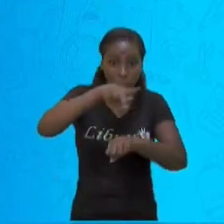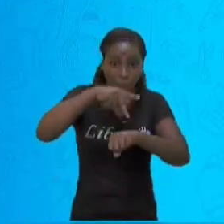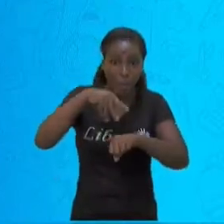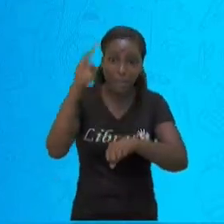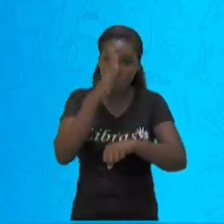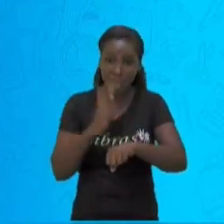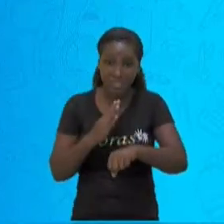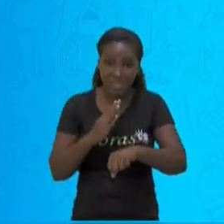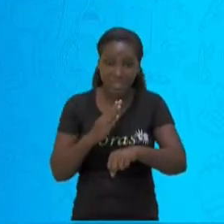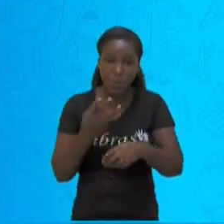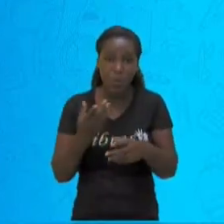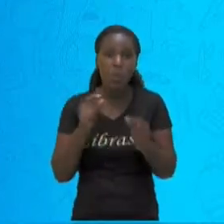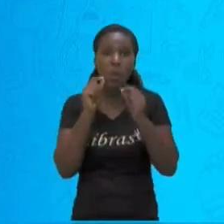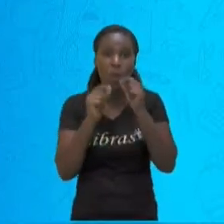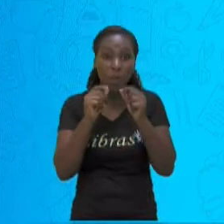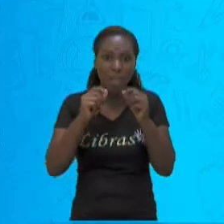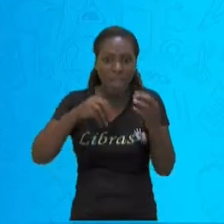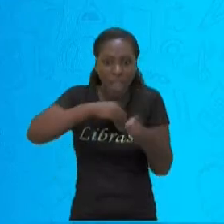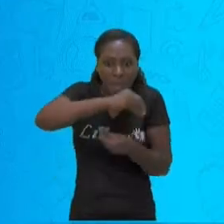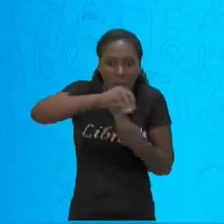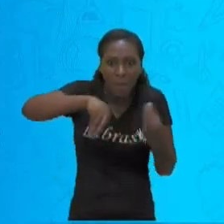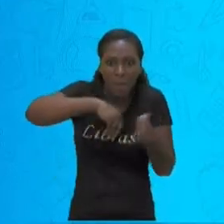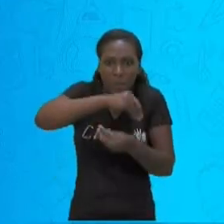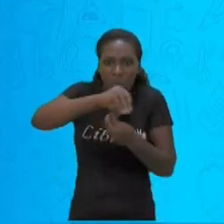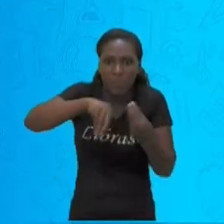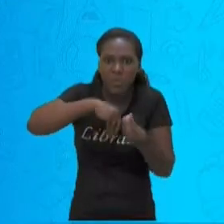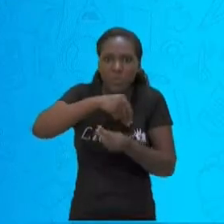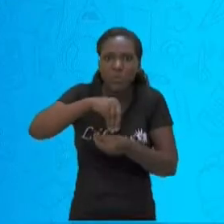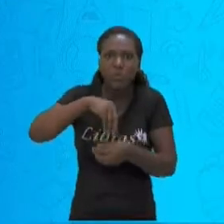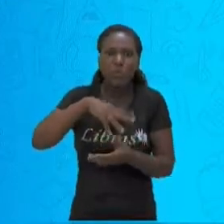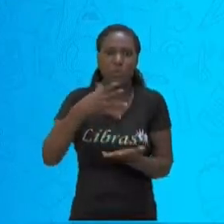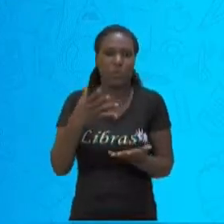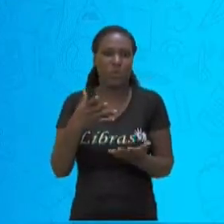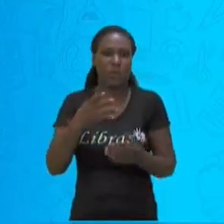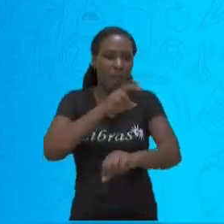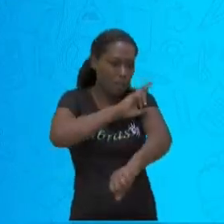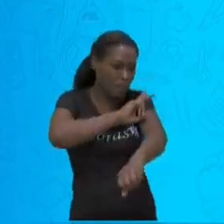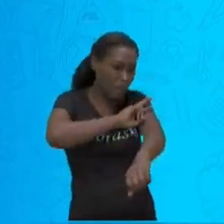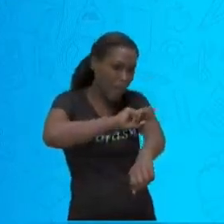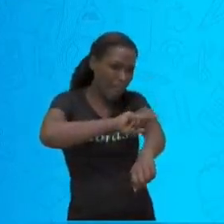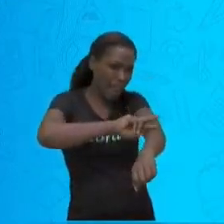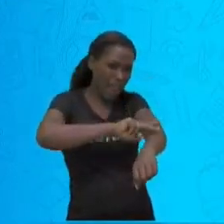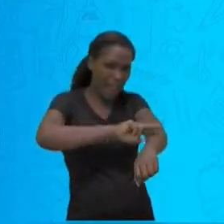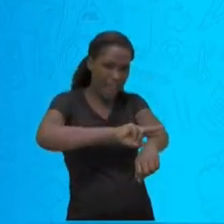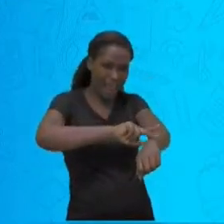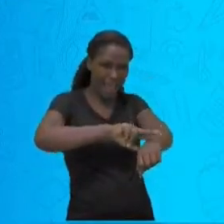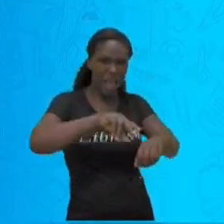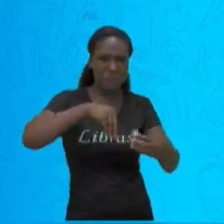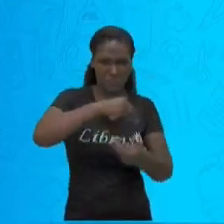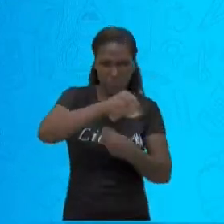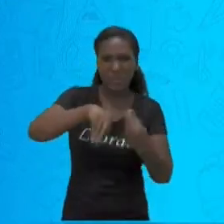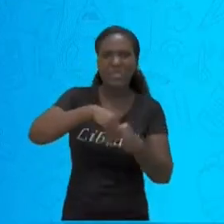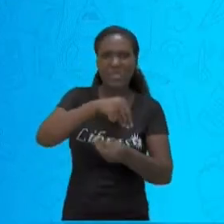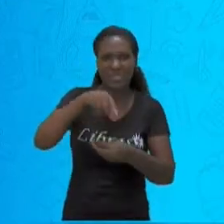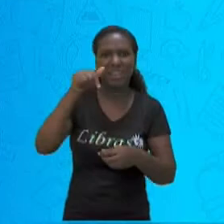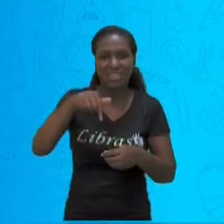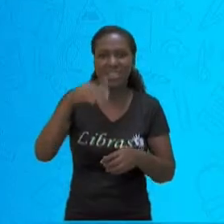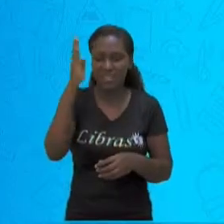mistura, não é verdade? Então vamos pensar, os índios viviam no